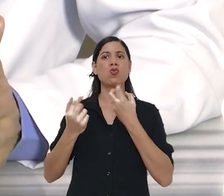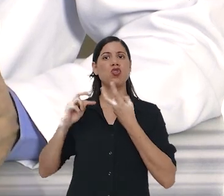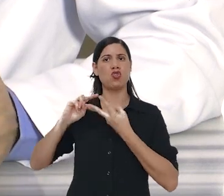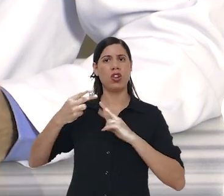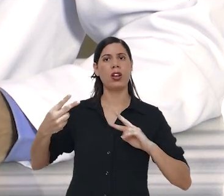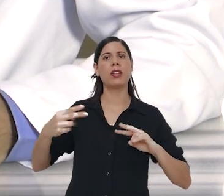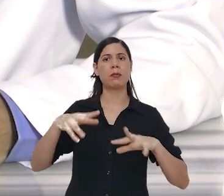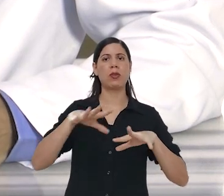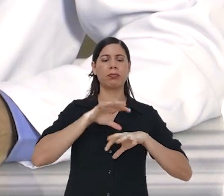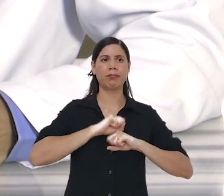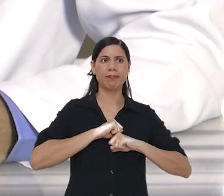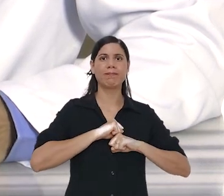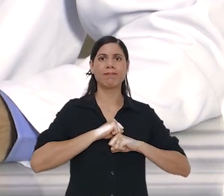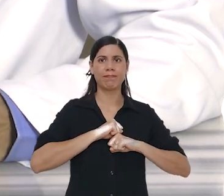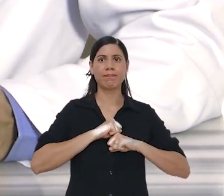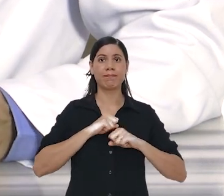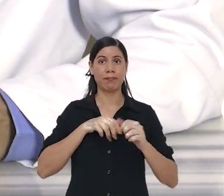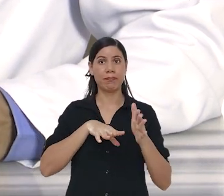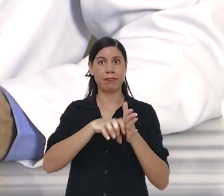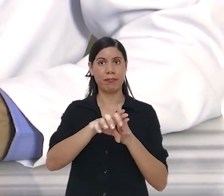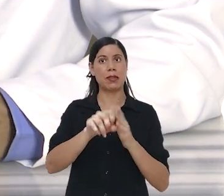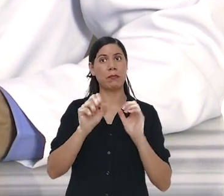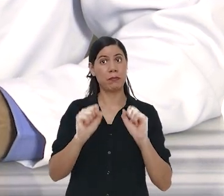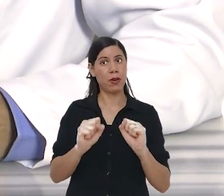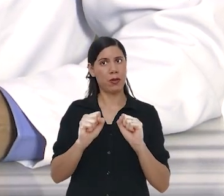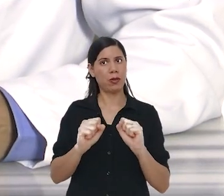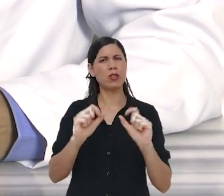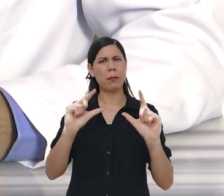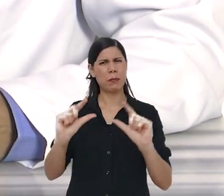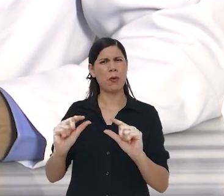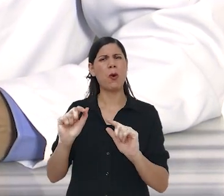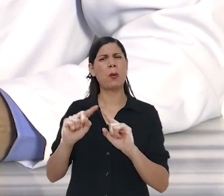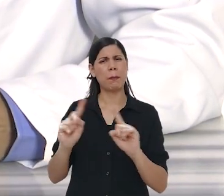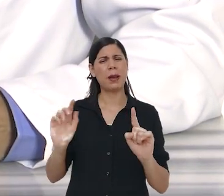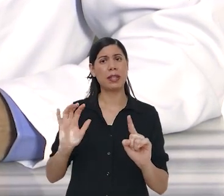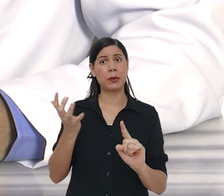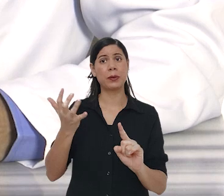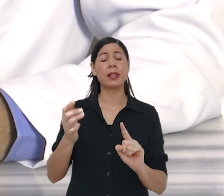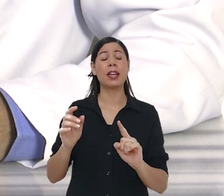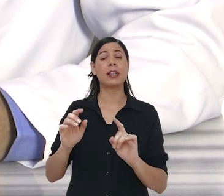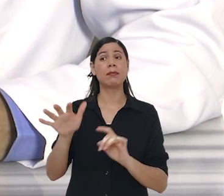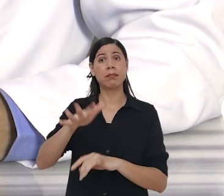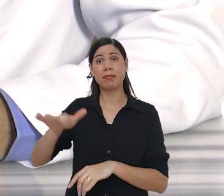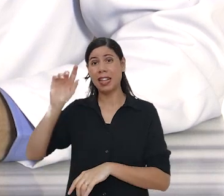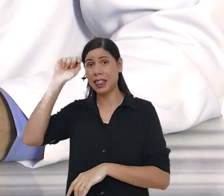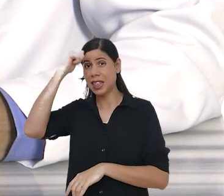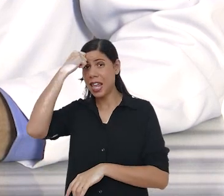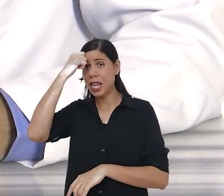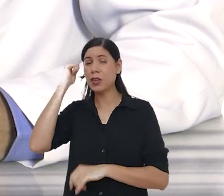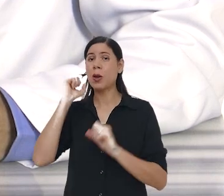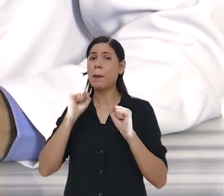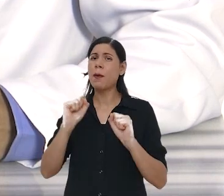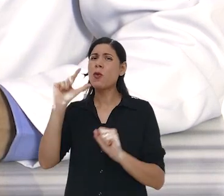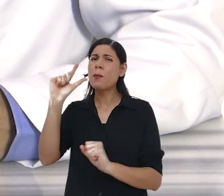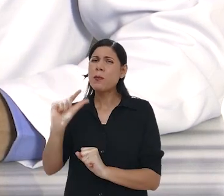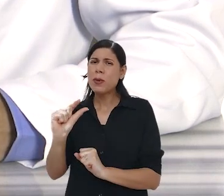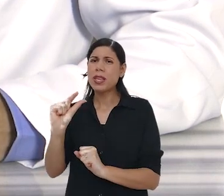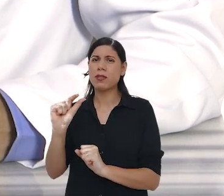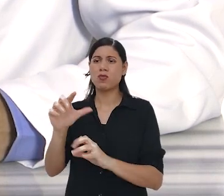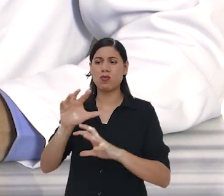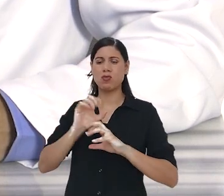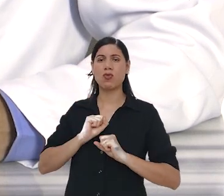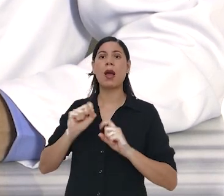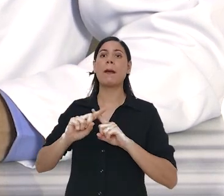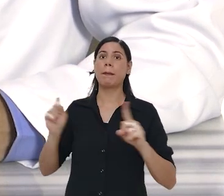genéticas que aumentam o risco de câncer de pele. Existem, a prevalência é baixa, mas existe esse tipo de caso. E os negros, eles têm um pouco menos de chance de câncer de pele,